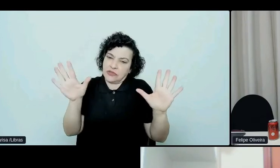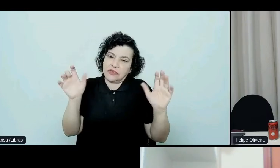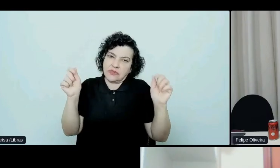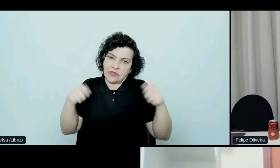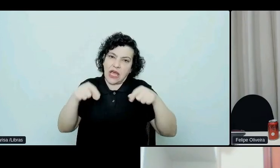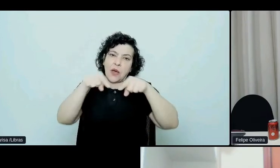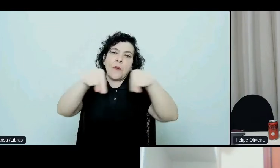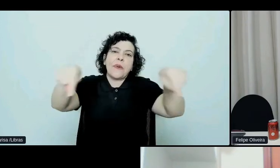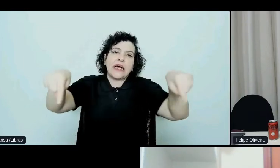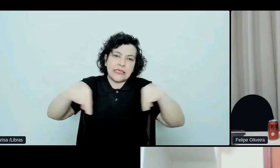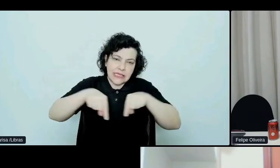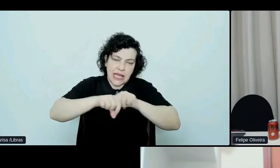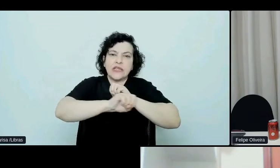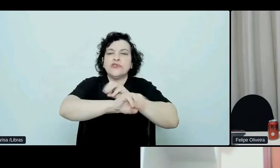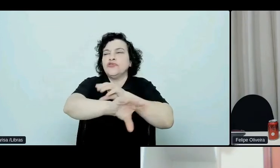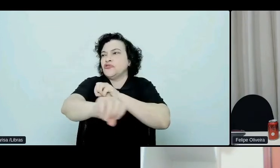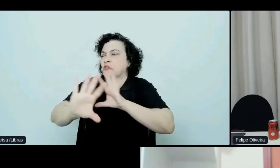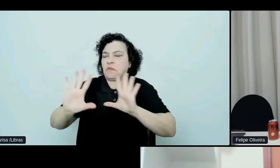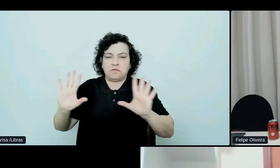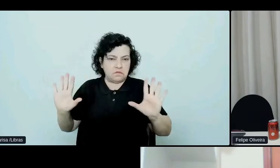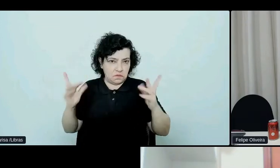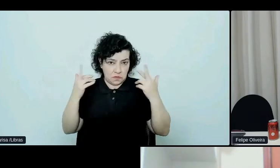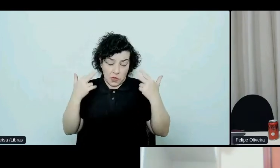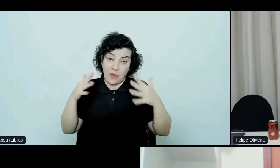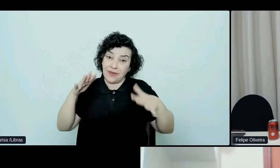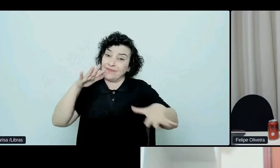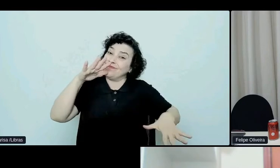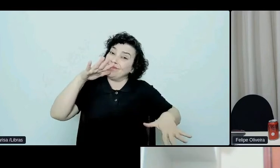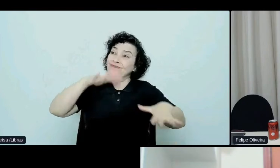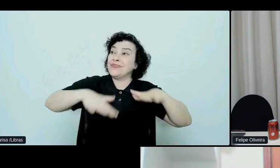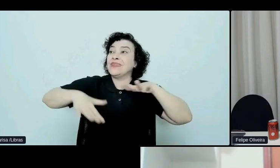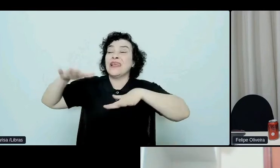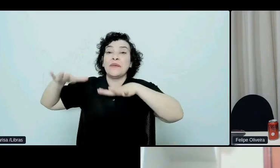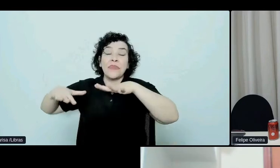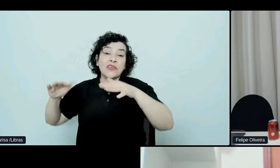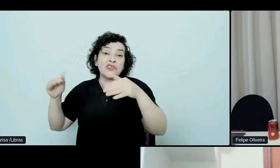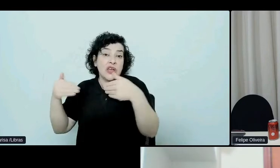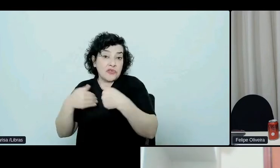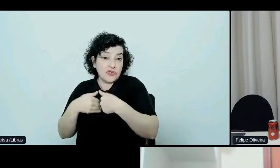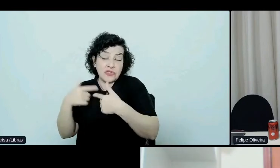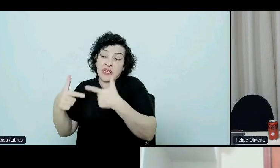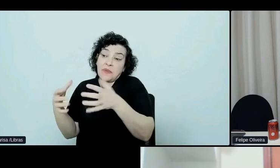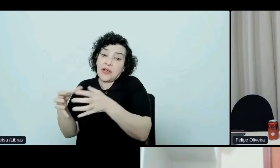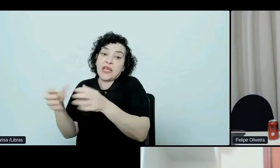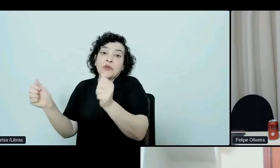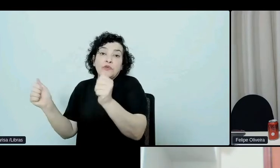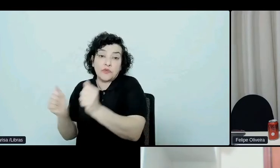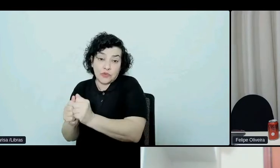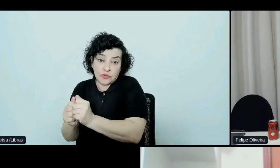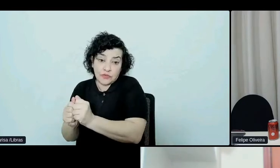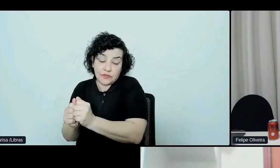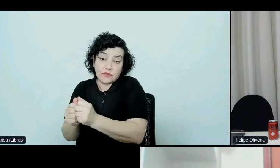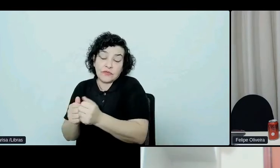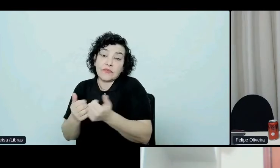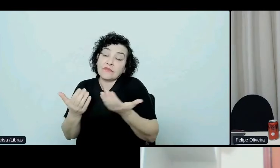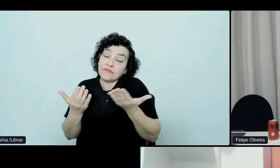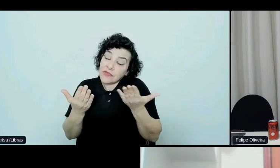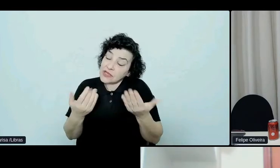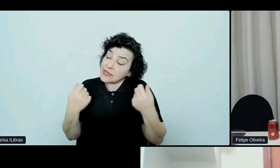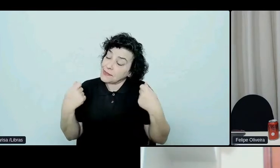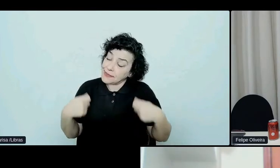tem aquele que não suporta cheiro, eu não suporto perfume, não aguento. O barulho até que vai um pouco, se não